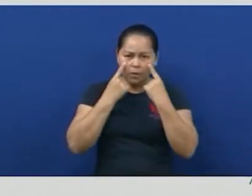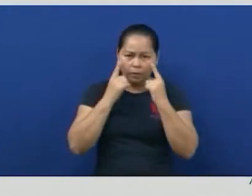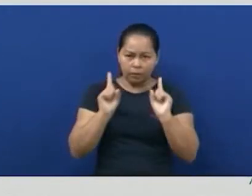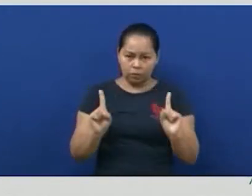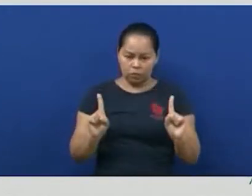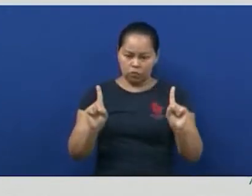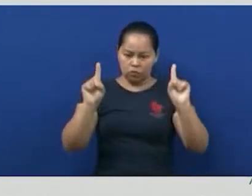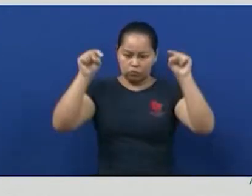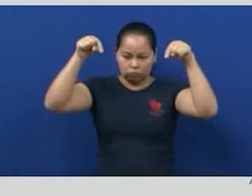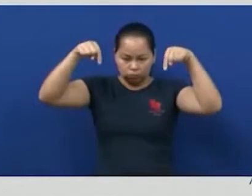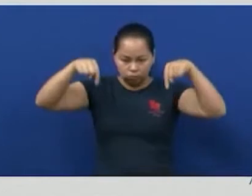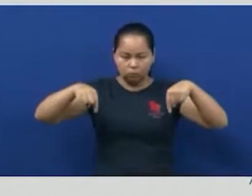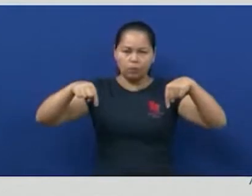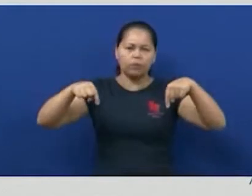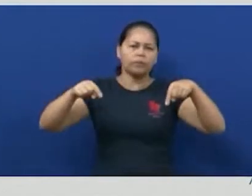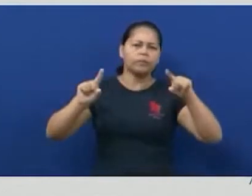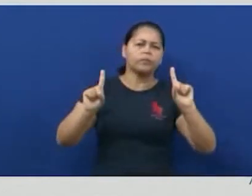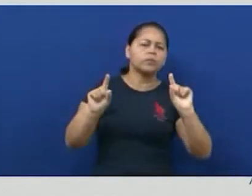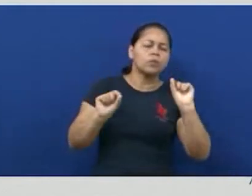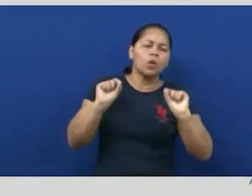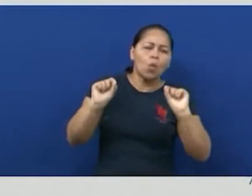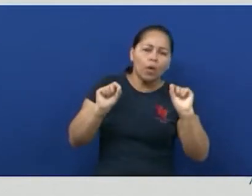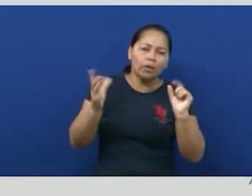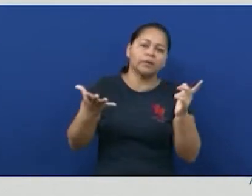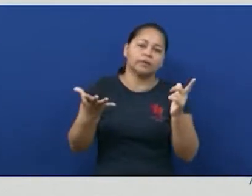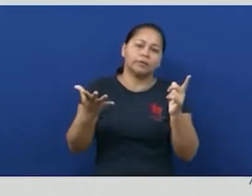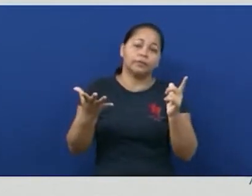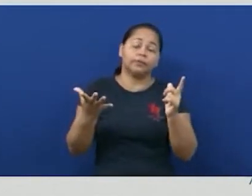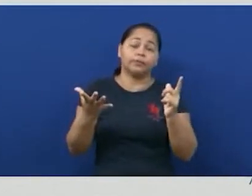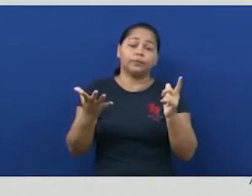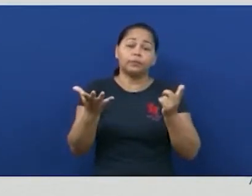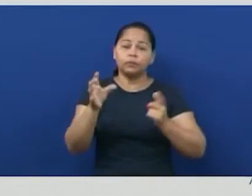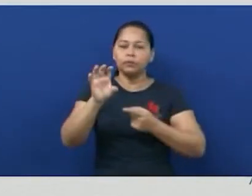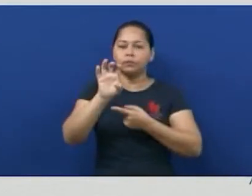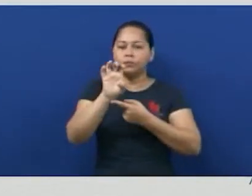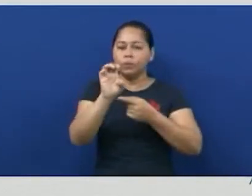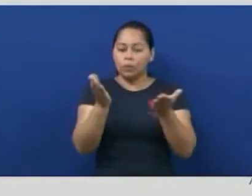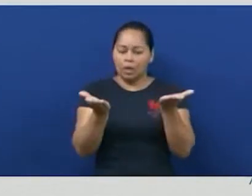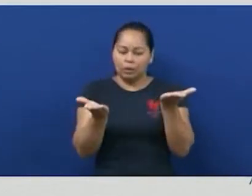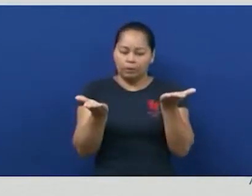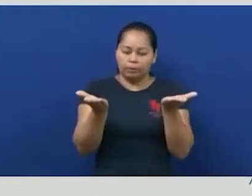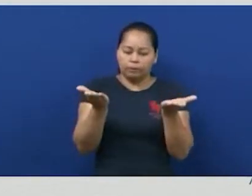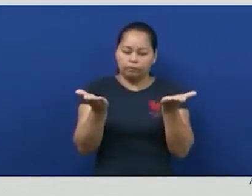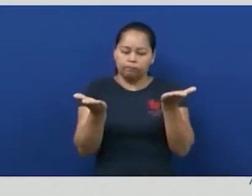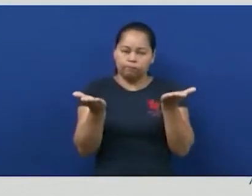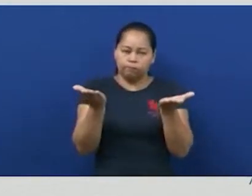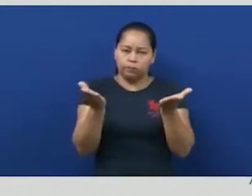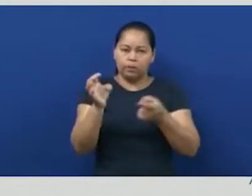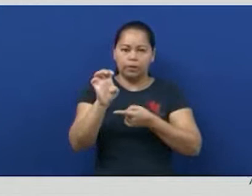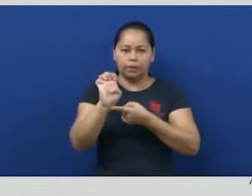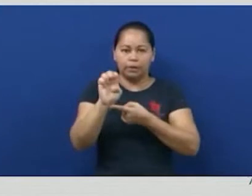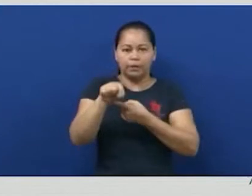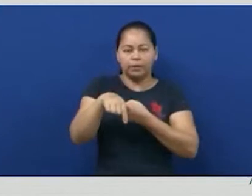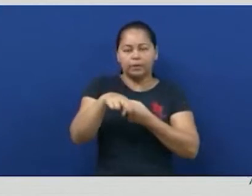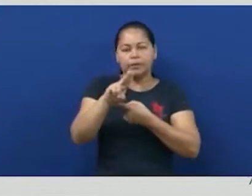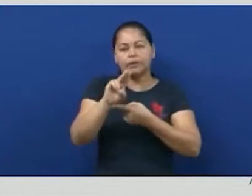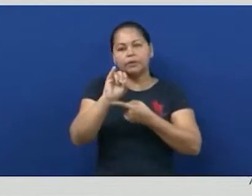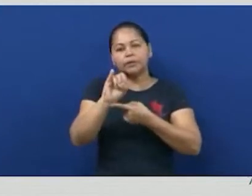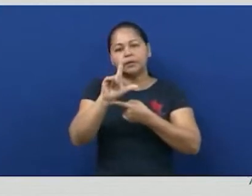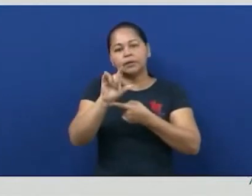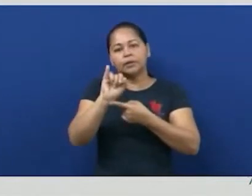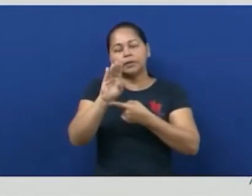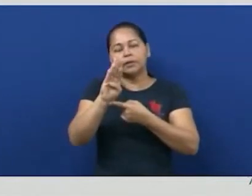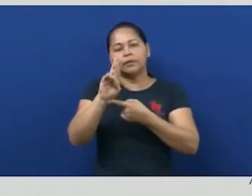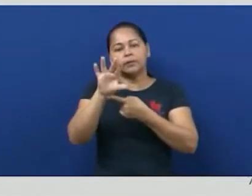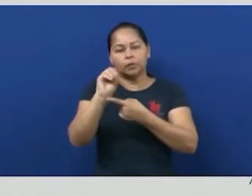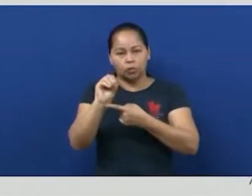ponto. E esse ponto é o ponto de equilíbrio, ou seja, o corpo mais